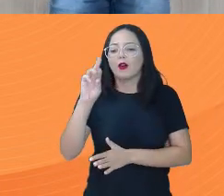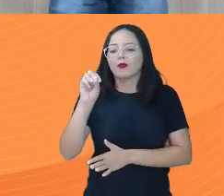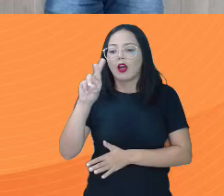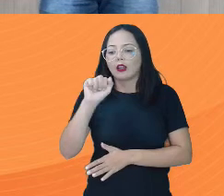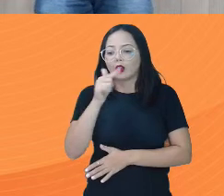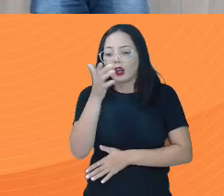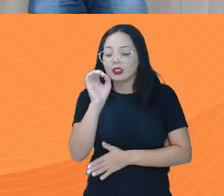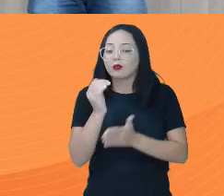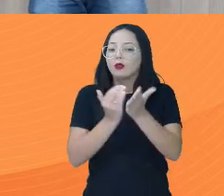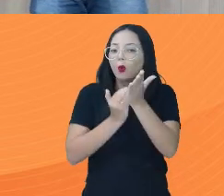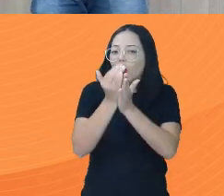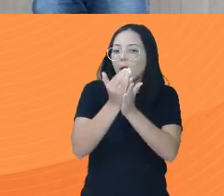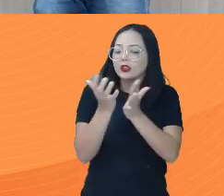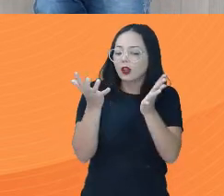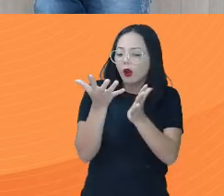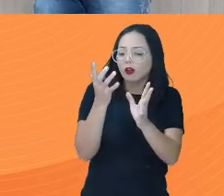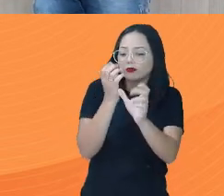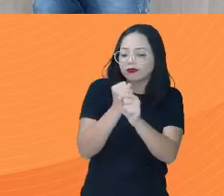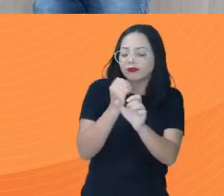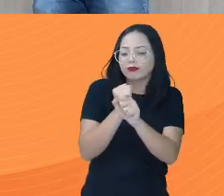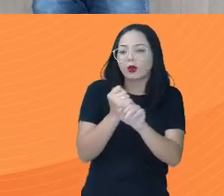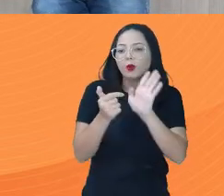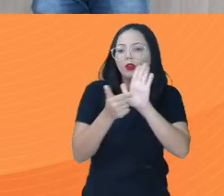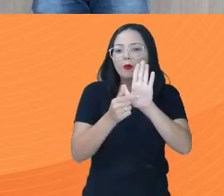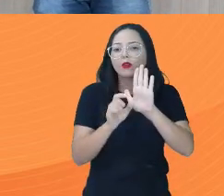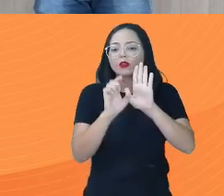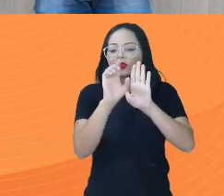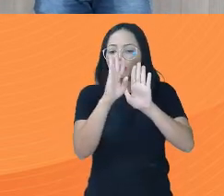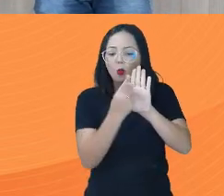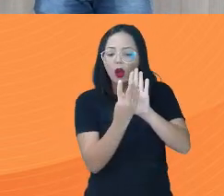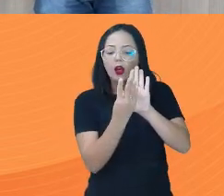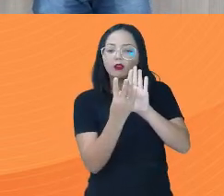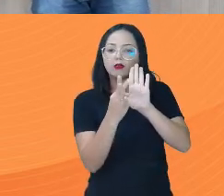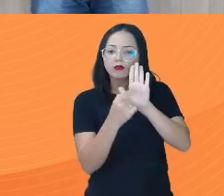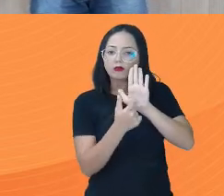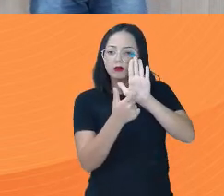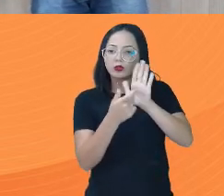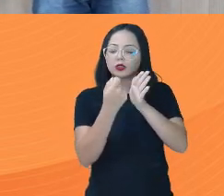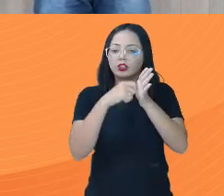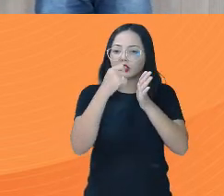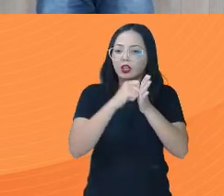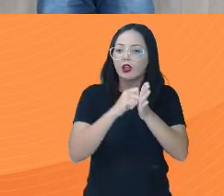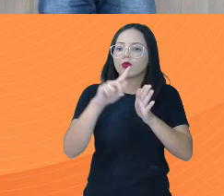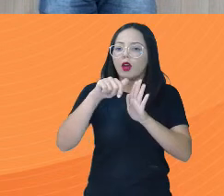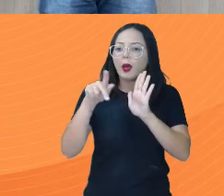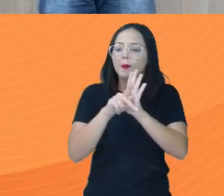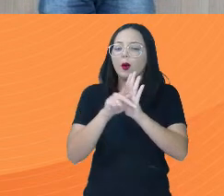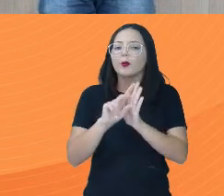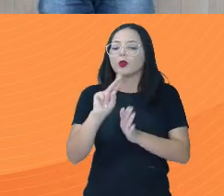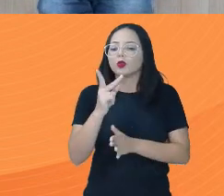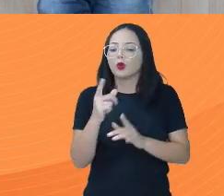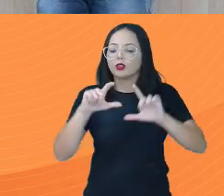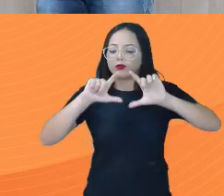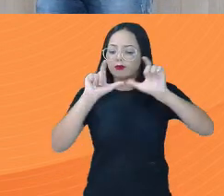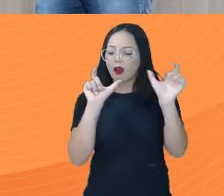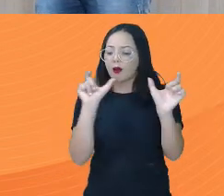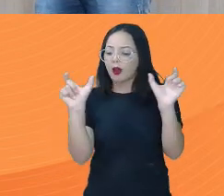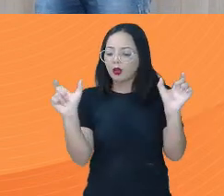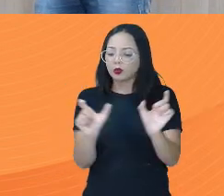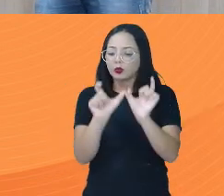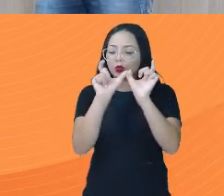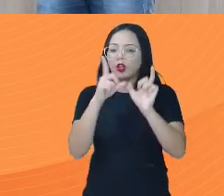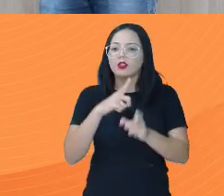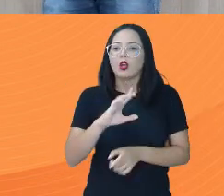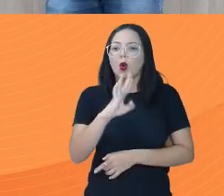efetuo aqui essa fatoração, quando eu coloco 4 em evidência e escrevo como o produto de dois termos, eu tenho